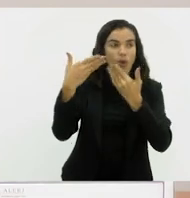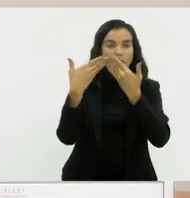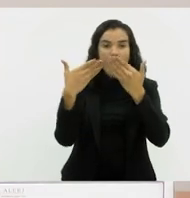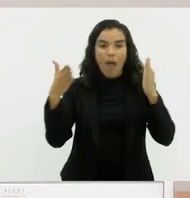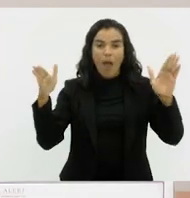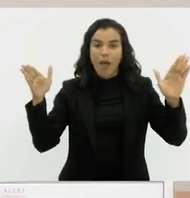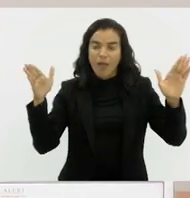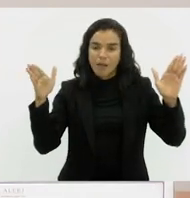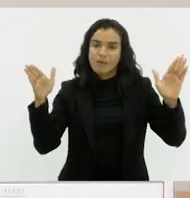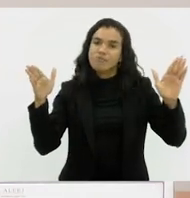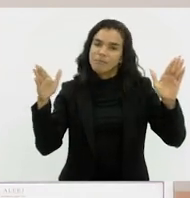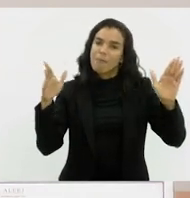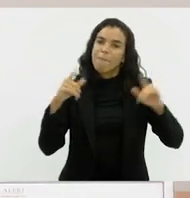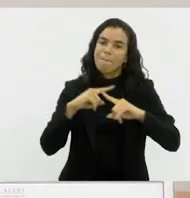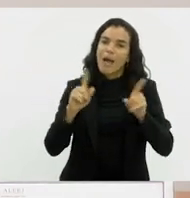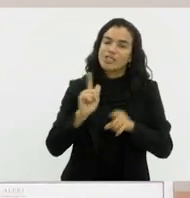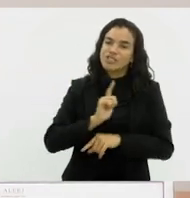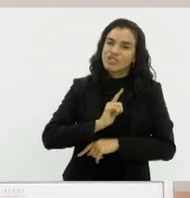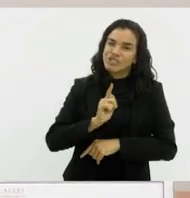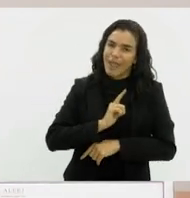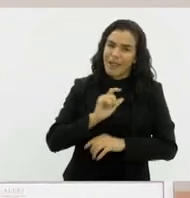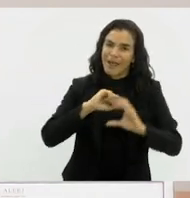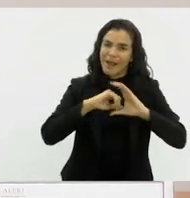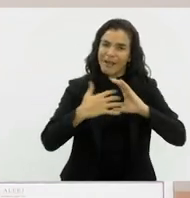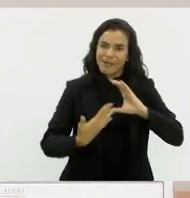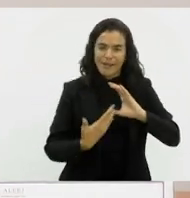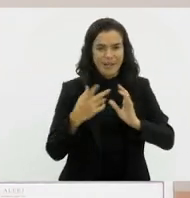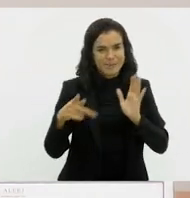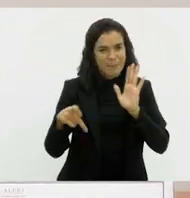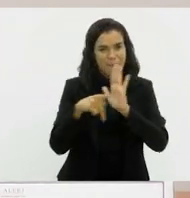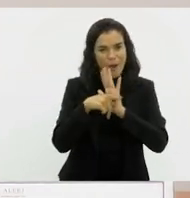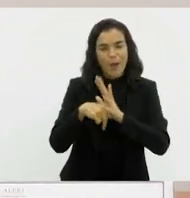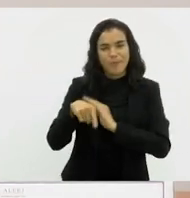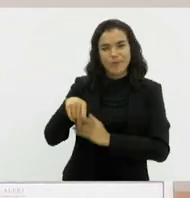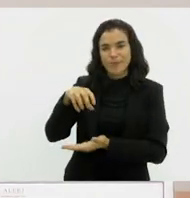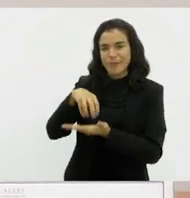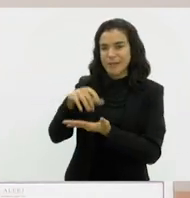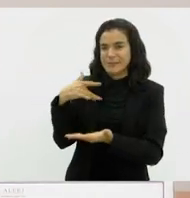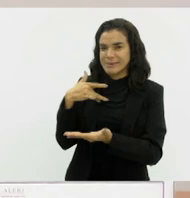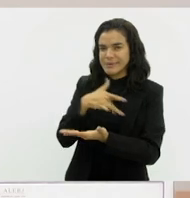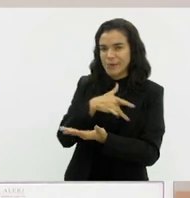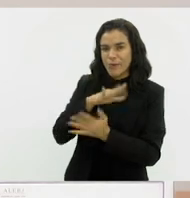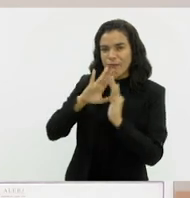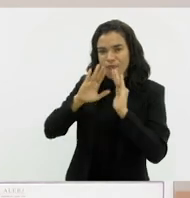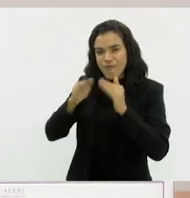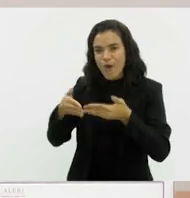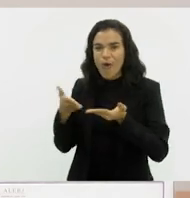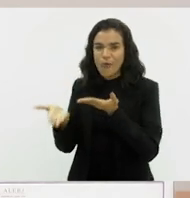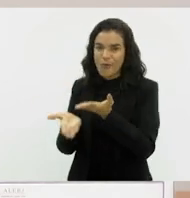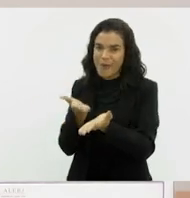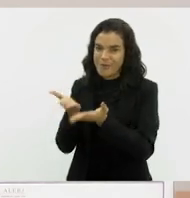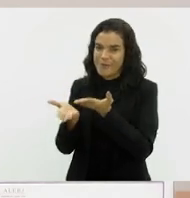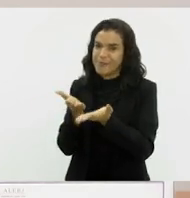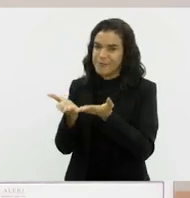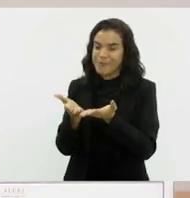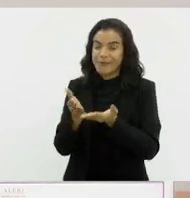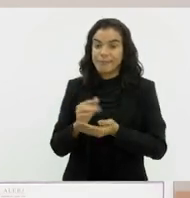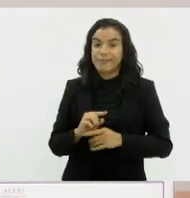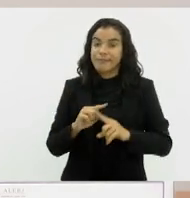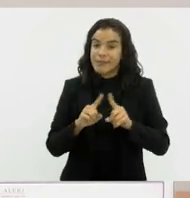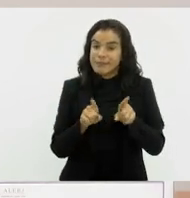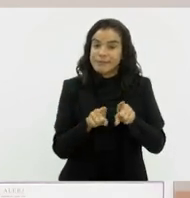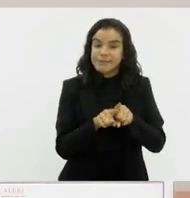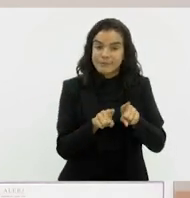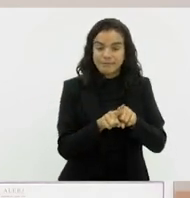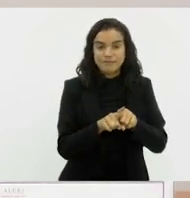mas ele tem similitudes que não desconfiguram que é uma unidade hospitalar, uma unidade voltada ao cuidado. E reconheço, né,